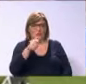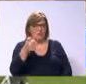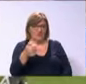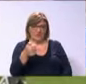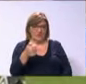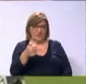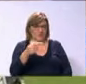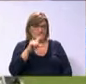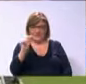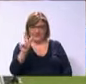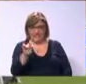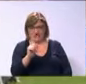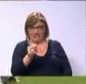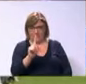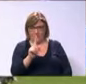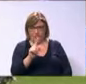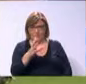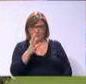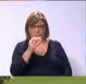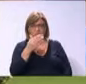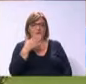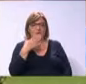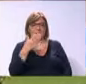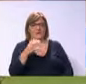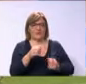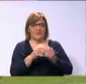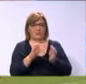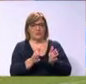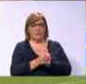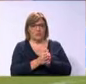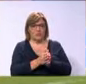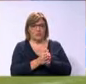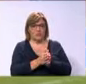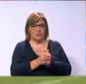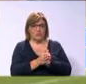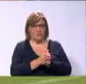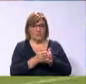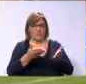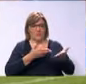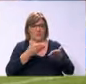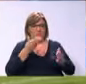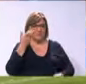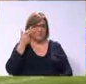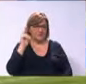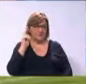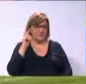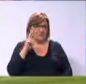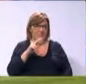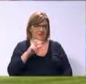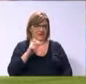não basta abrir o rock muitas graças por todo aí pro a colaboração de sempre a saber